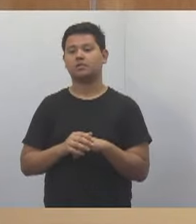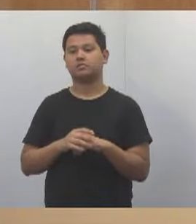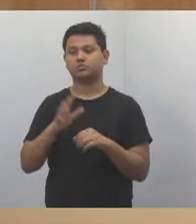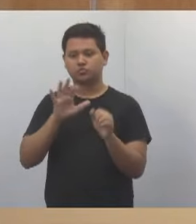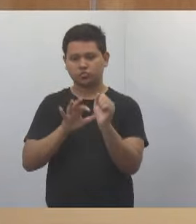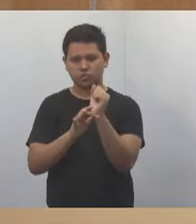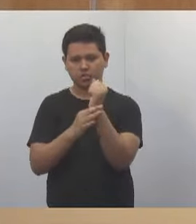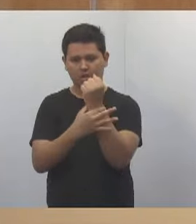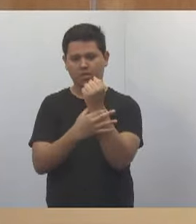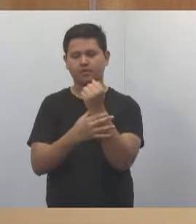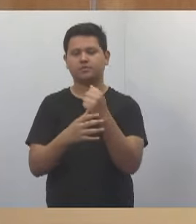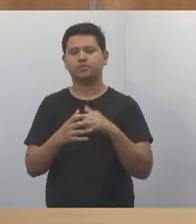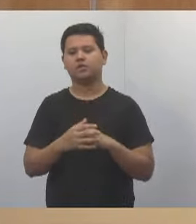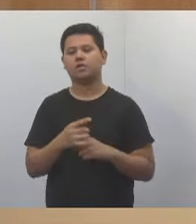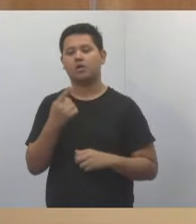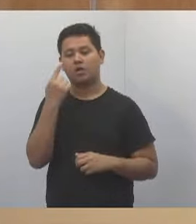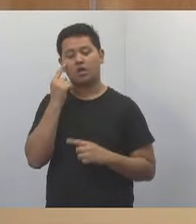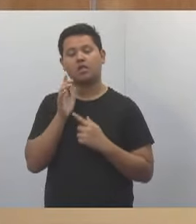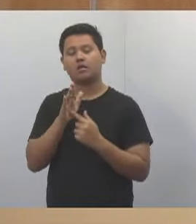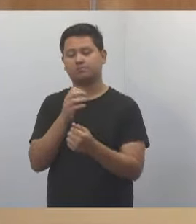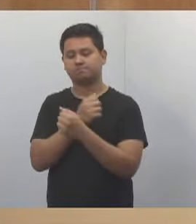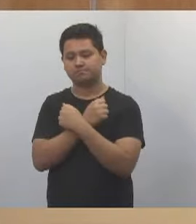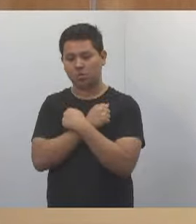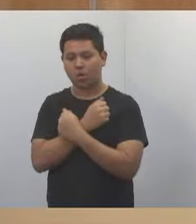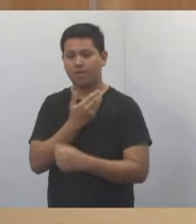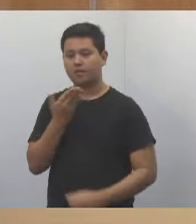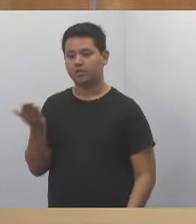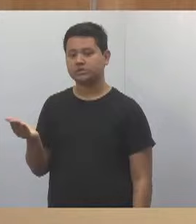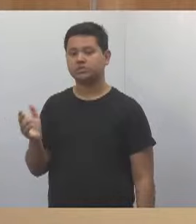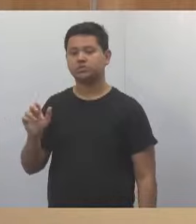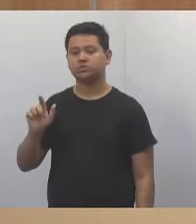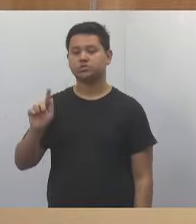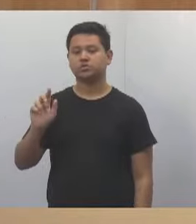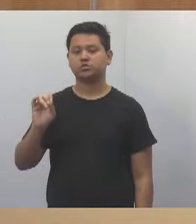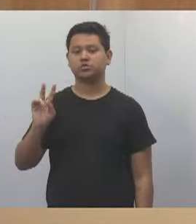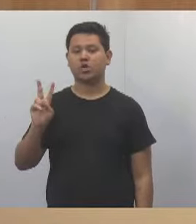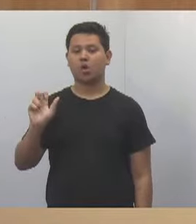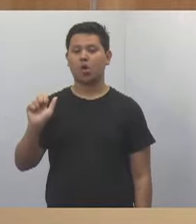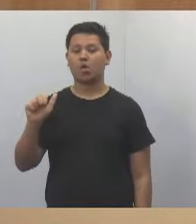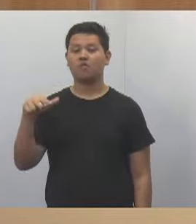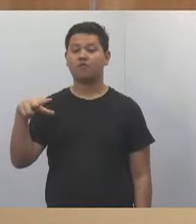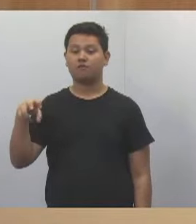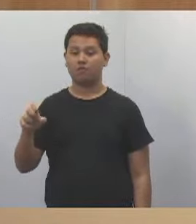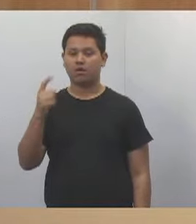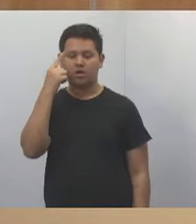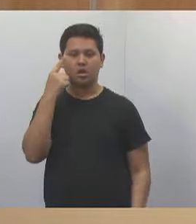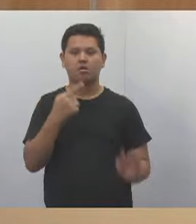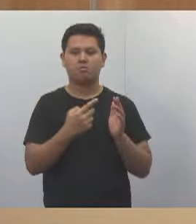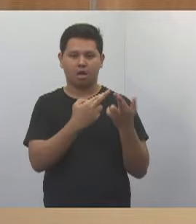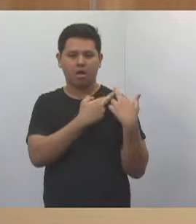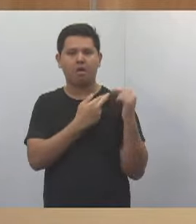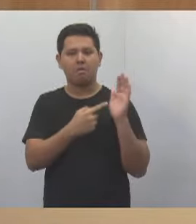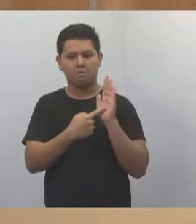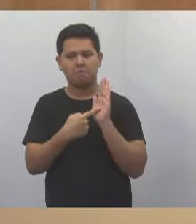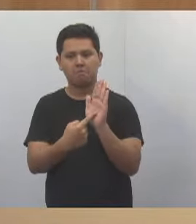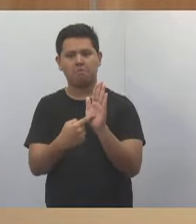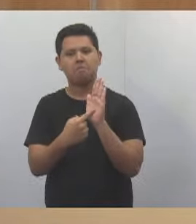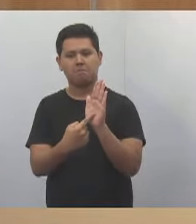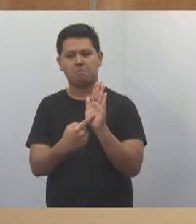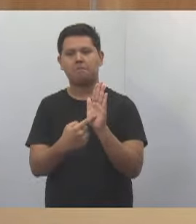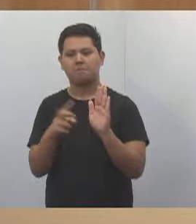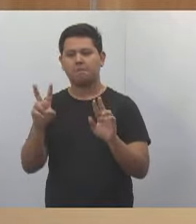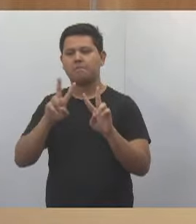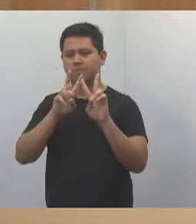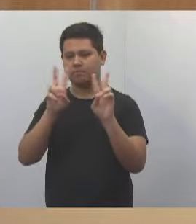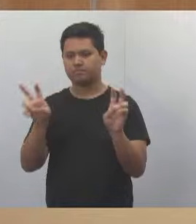uma proteção. Eu quero mandar um abraço para o Giovanni, que é um dos levantadores aí dessa